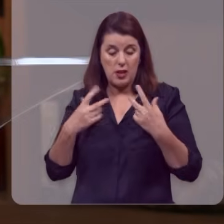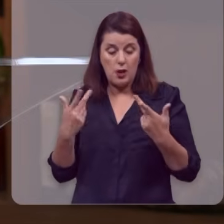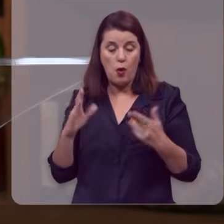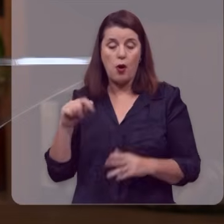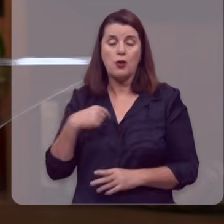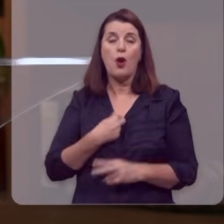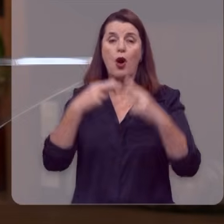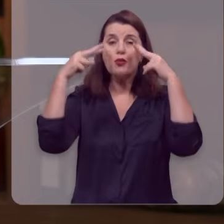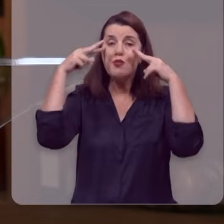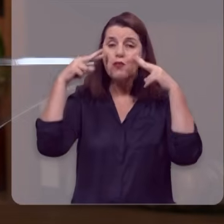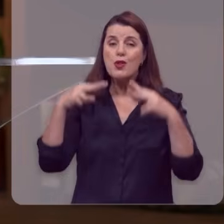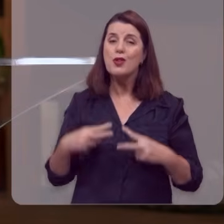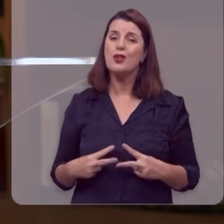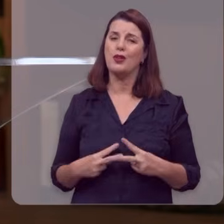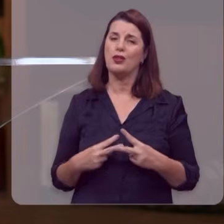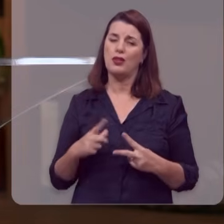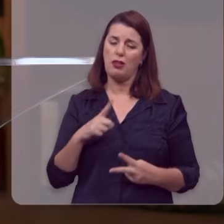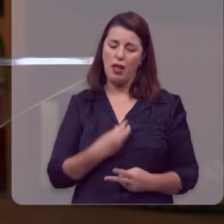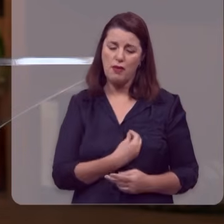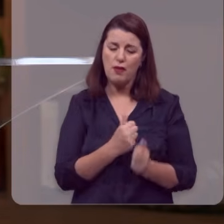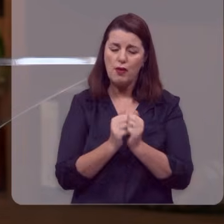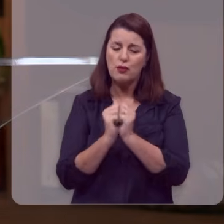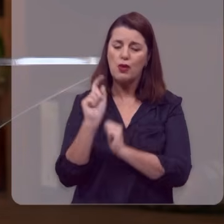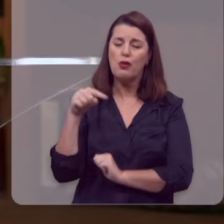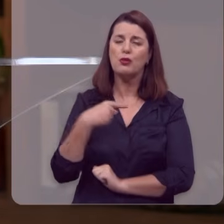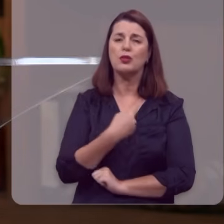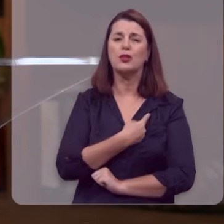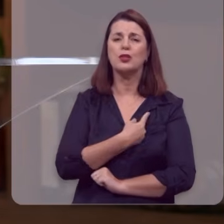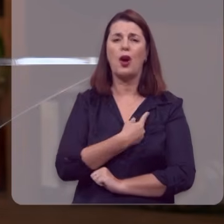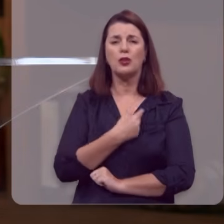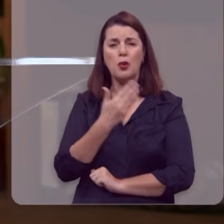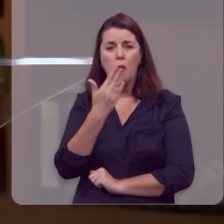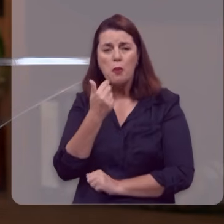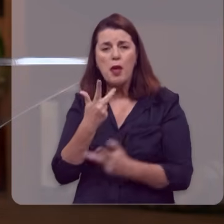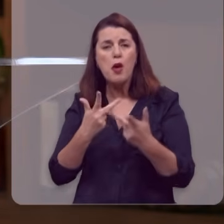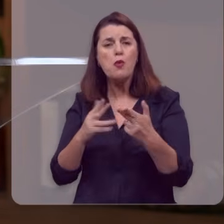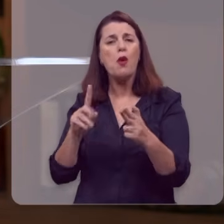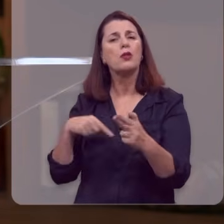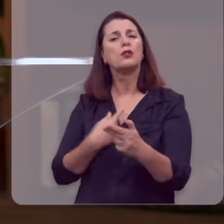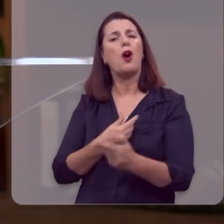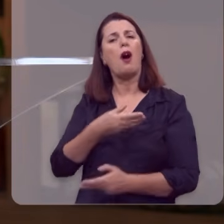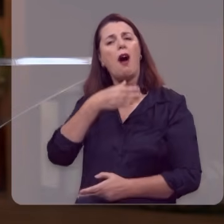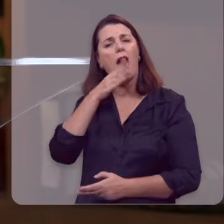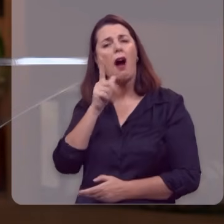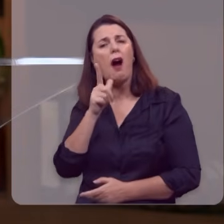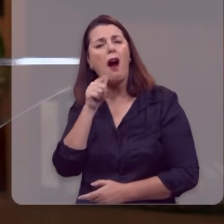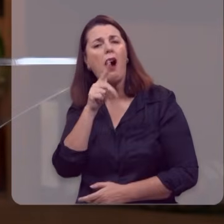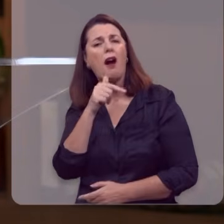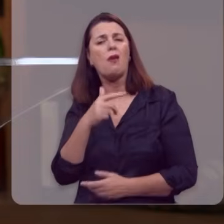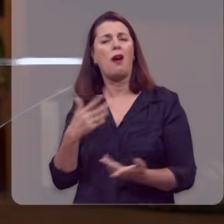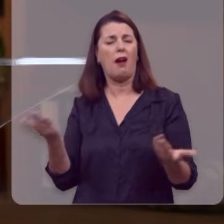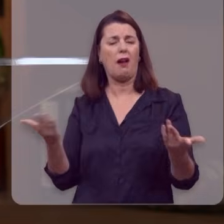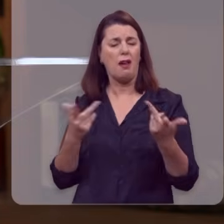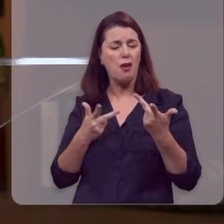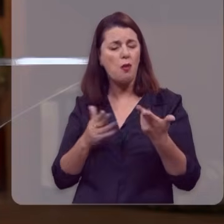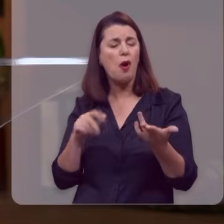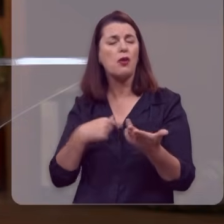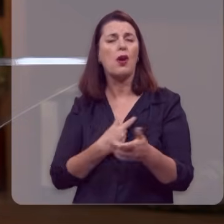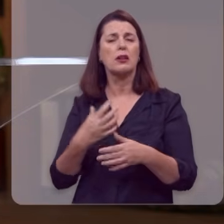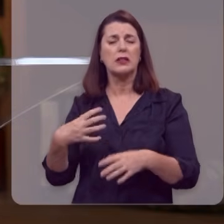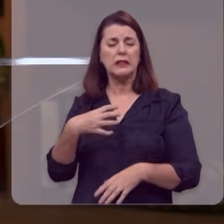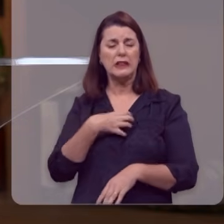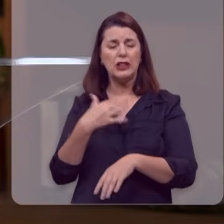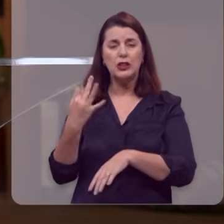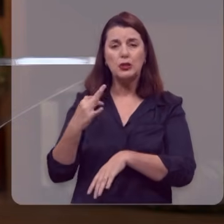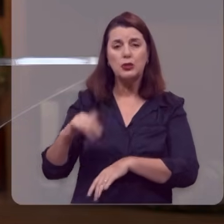as sandálias da humildade, que pisou o nosso chão, que comeu o nosso pão, que bebeu a nossa água, que chorou a nossa lágrima, que sentiu a nossa